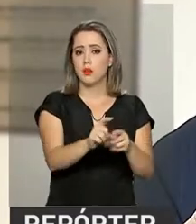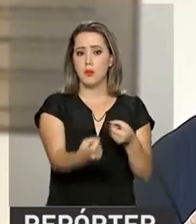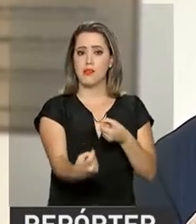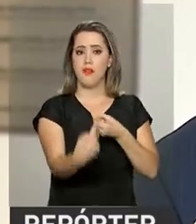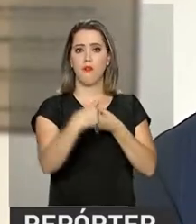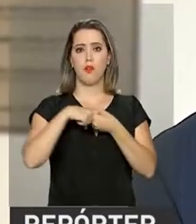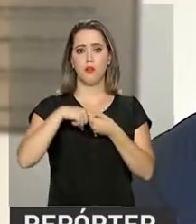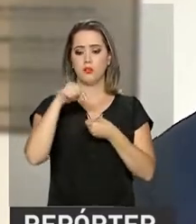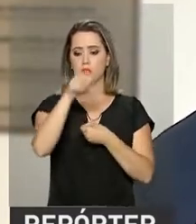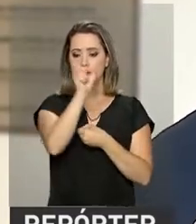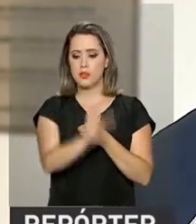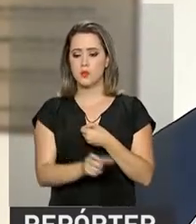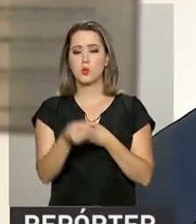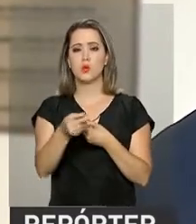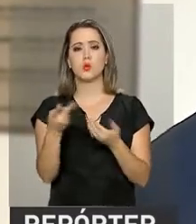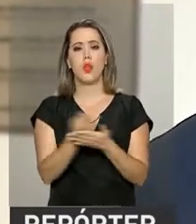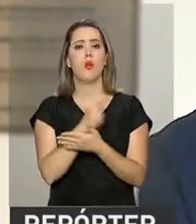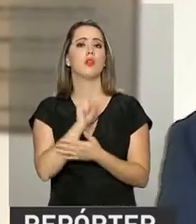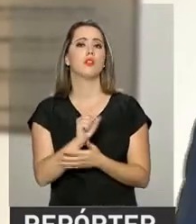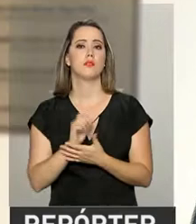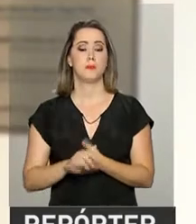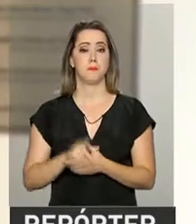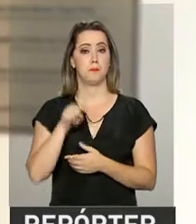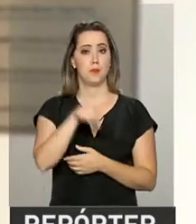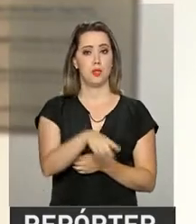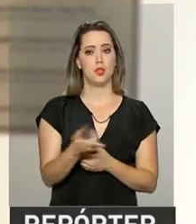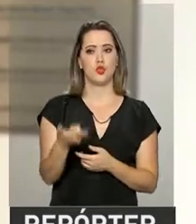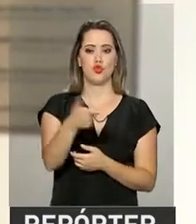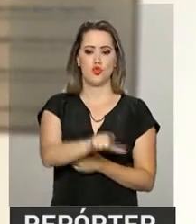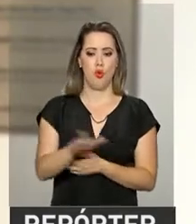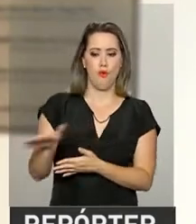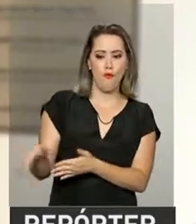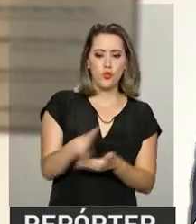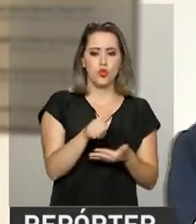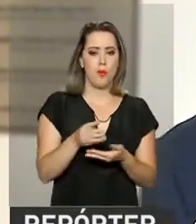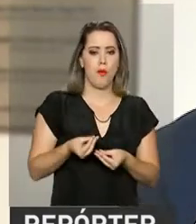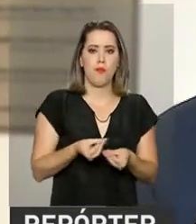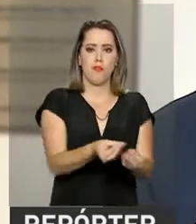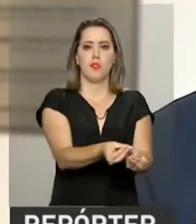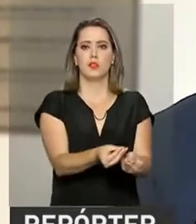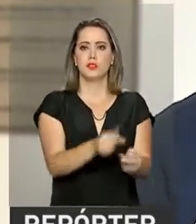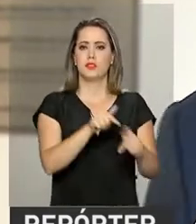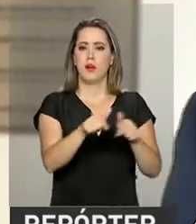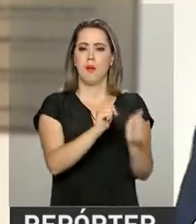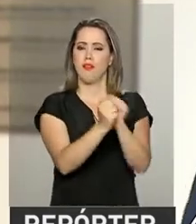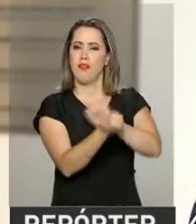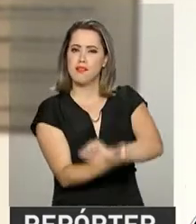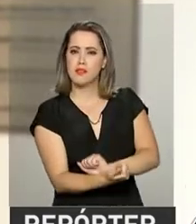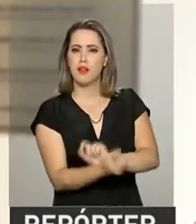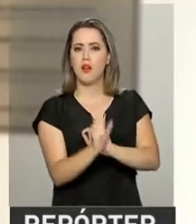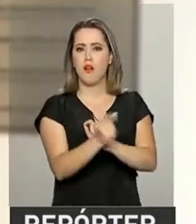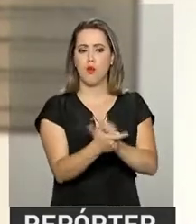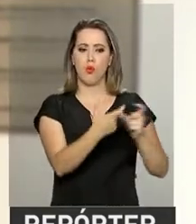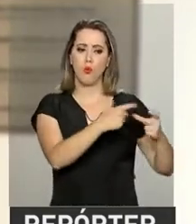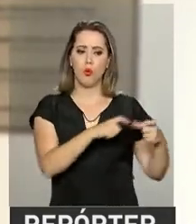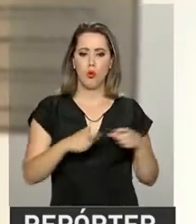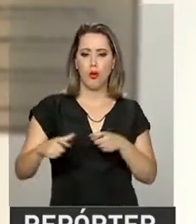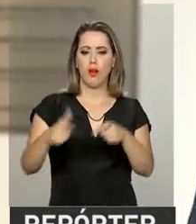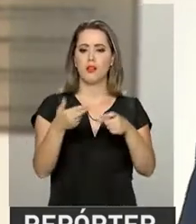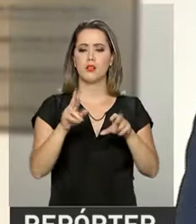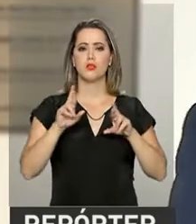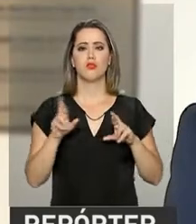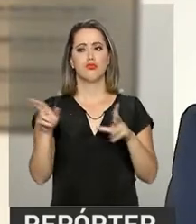dos trabalhadores o que acontece com eles eles são novamente iniciados ou são colocados em outras